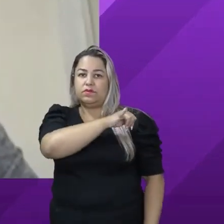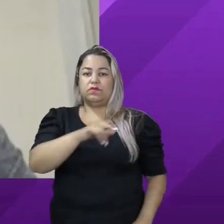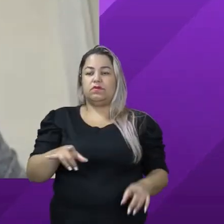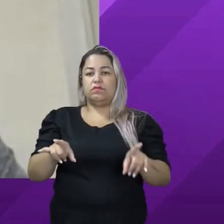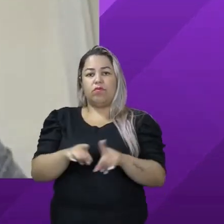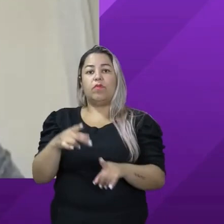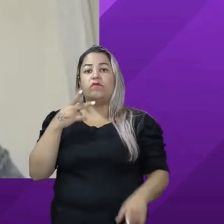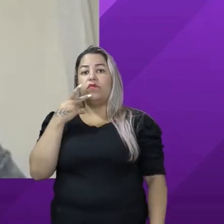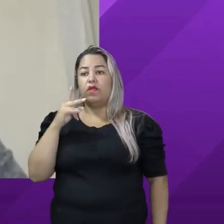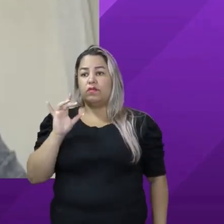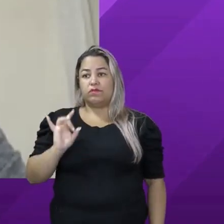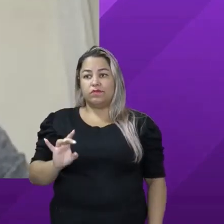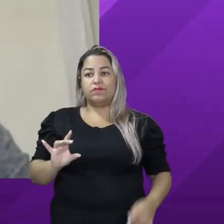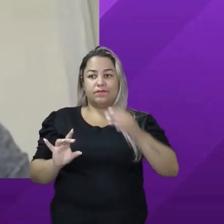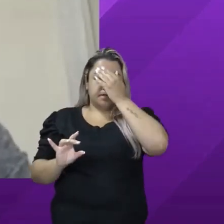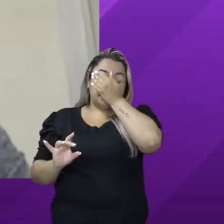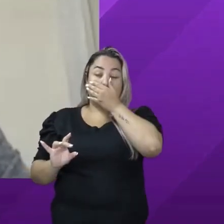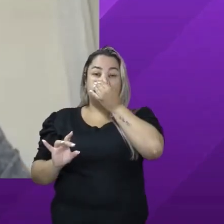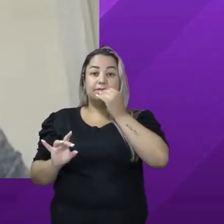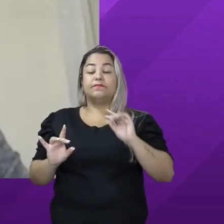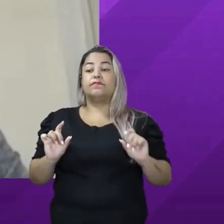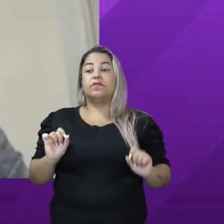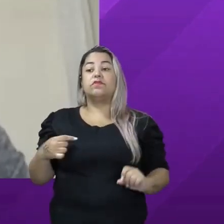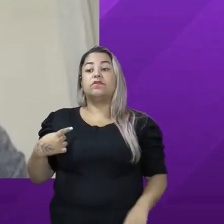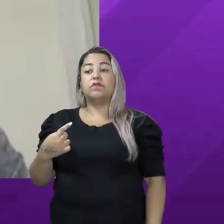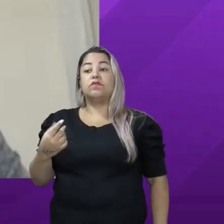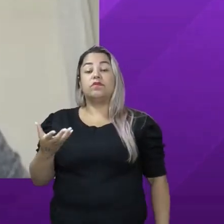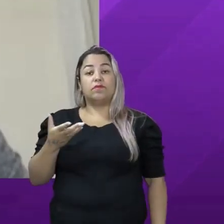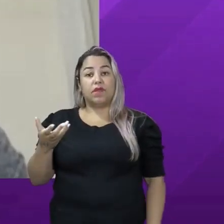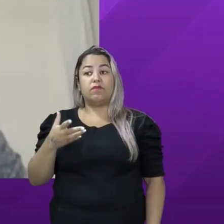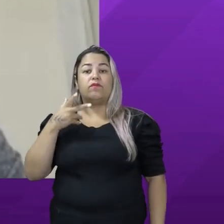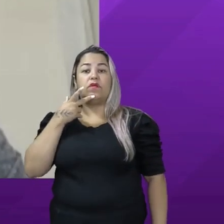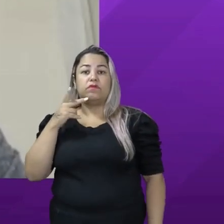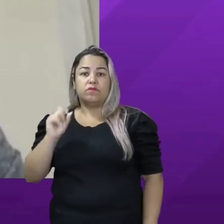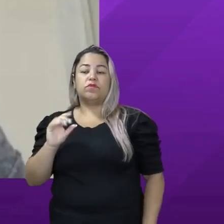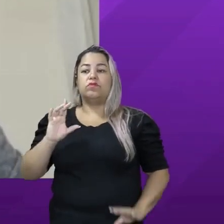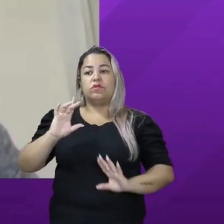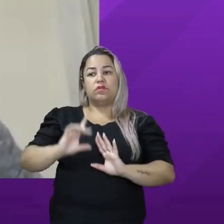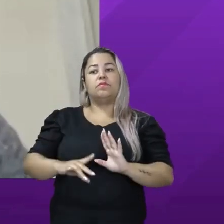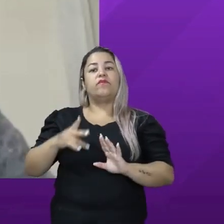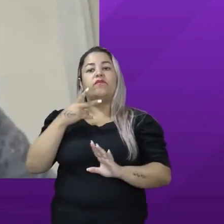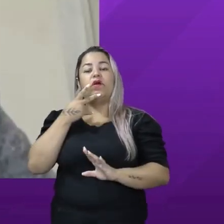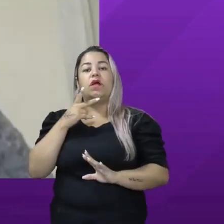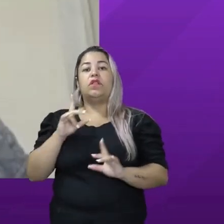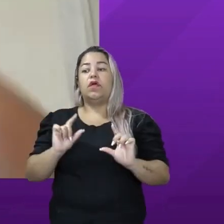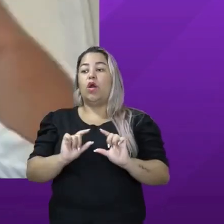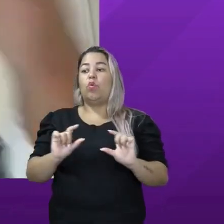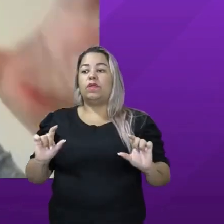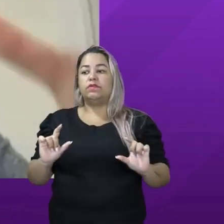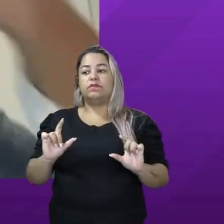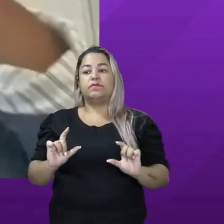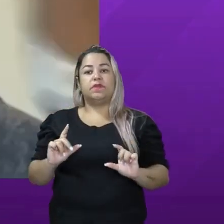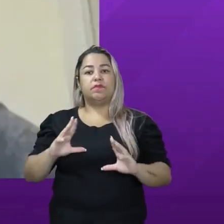aqui fazer uma fala sudestina, não. Mas eu quero reivindicar o meu direito de também fazer uma fala